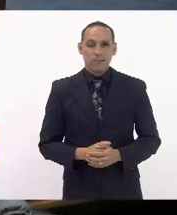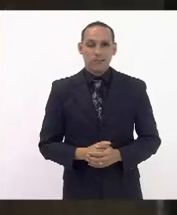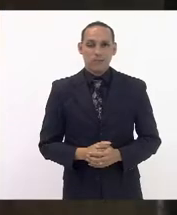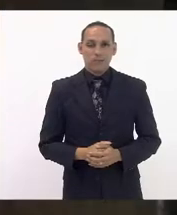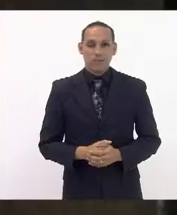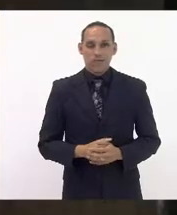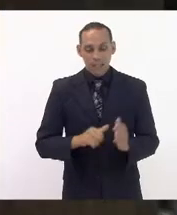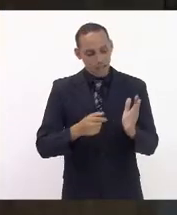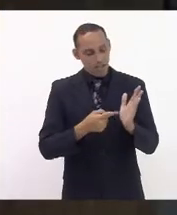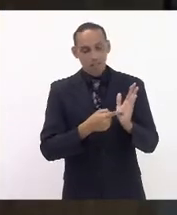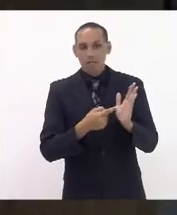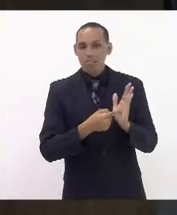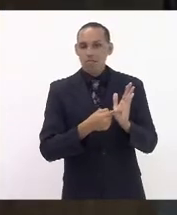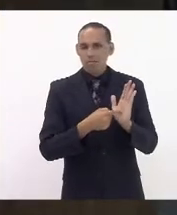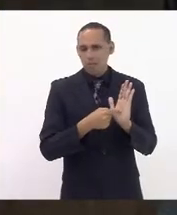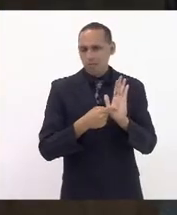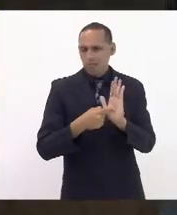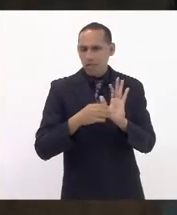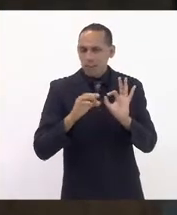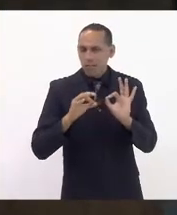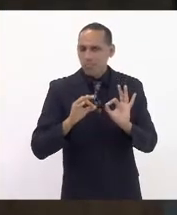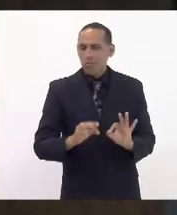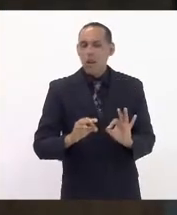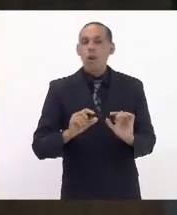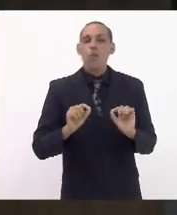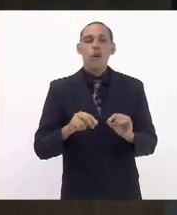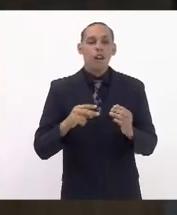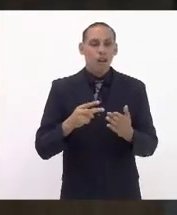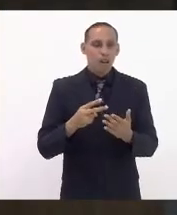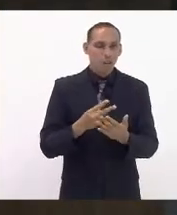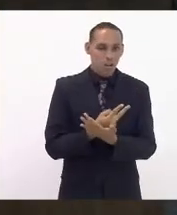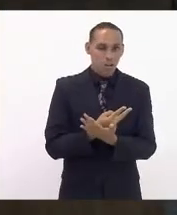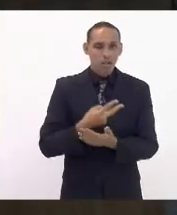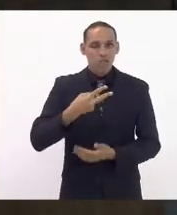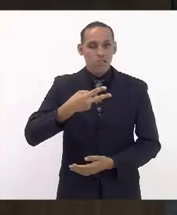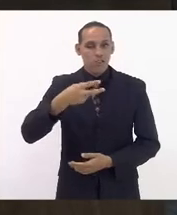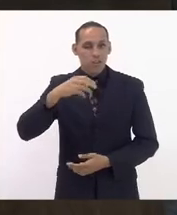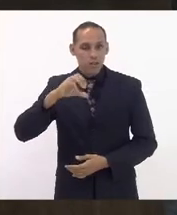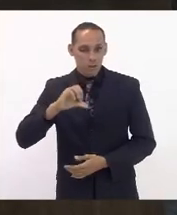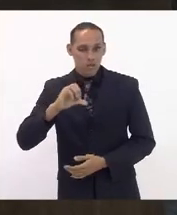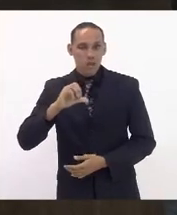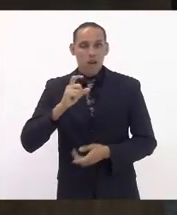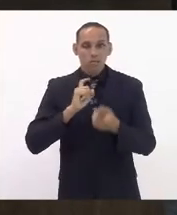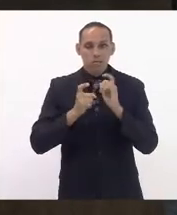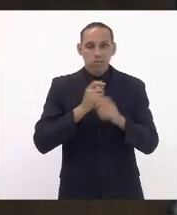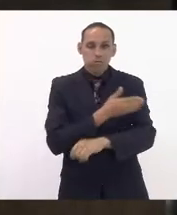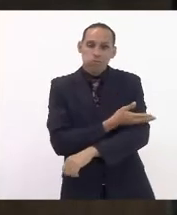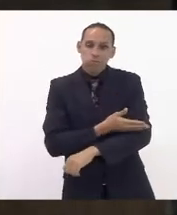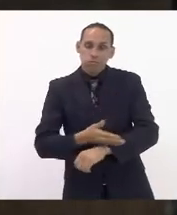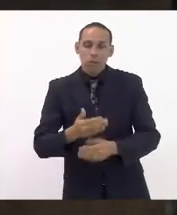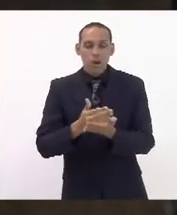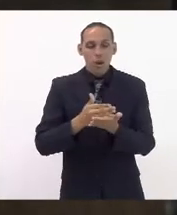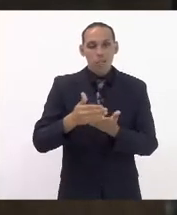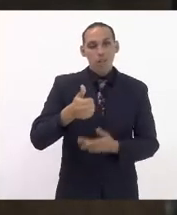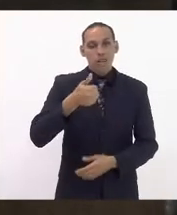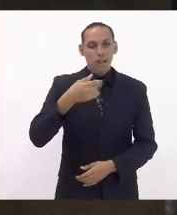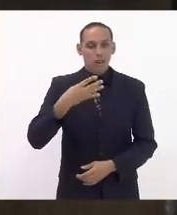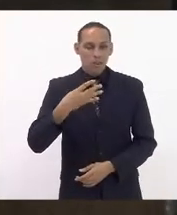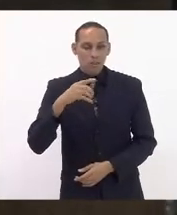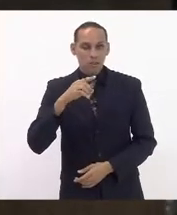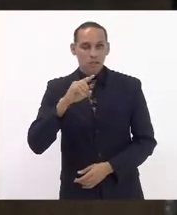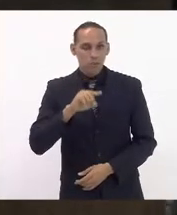A ata reflete com exatidão o ocorrido na 29ª sessão ordinária, que, iniciada às 14